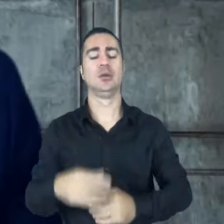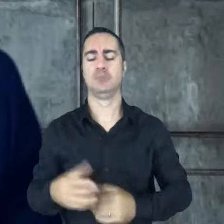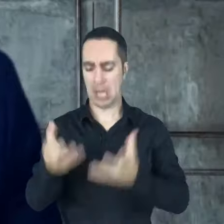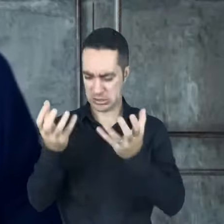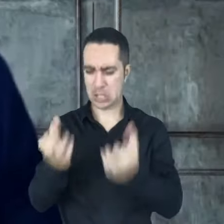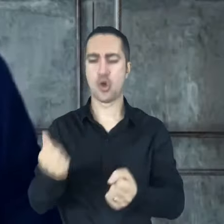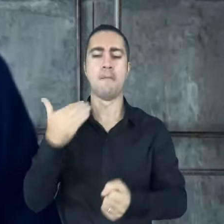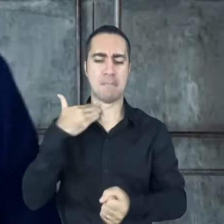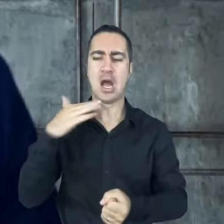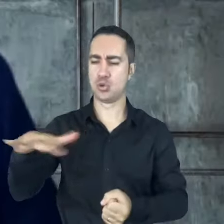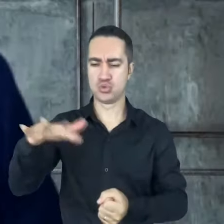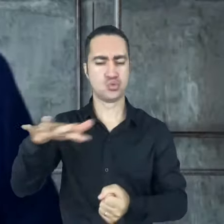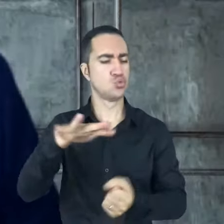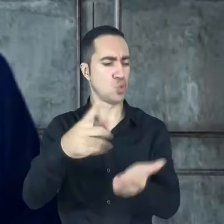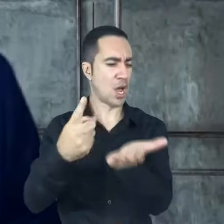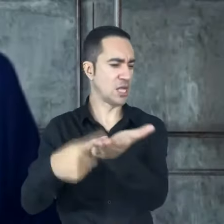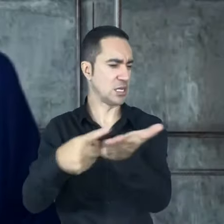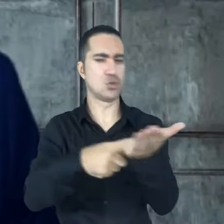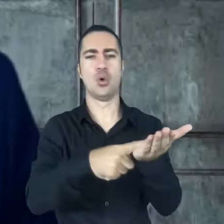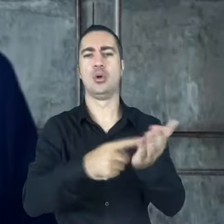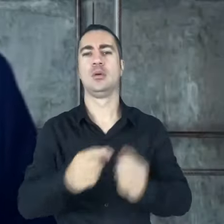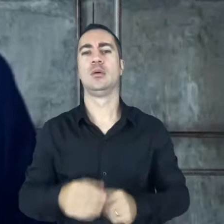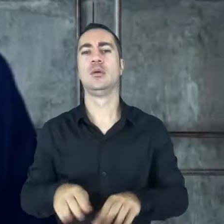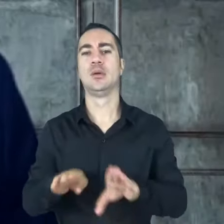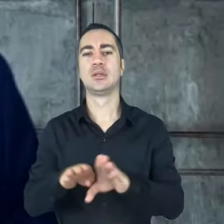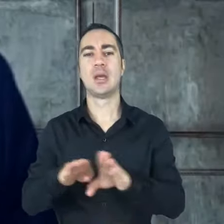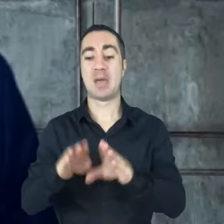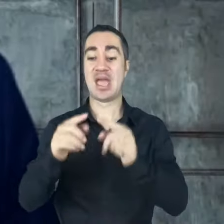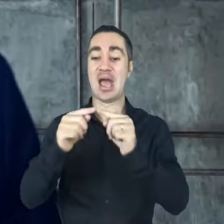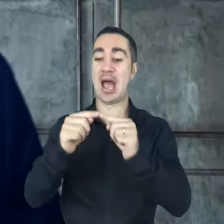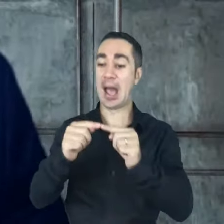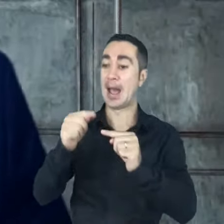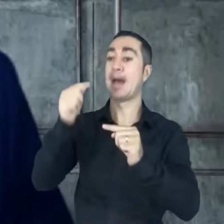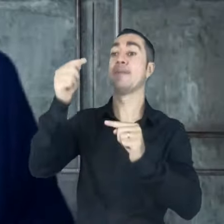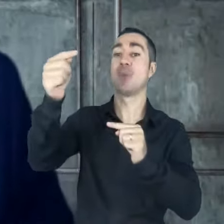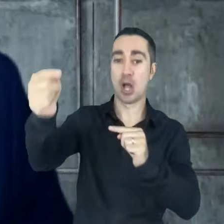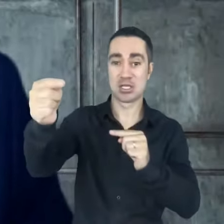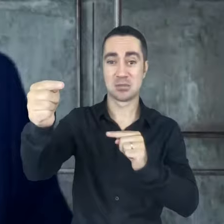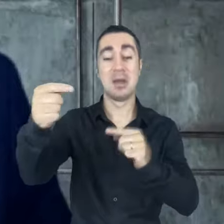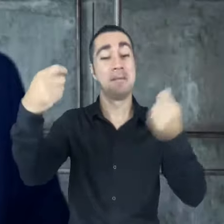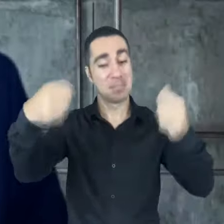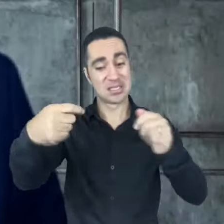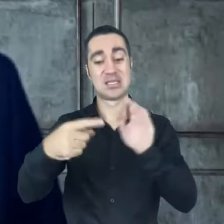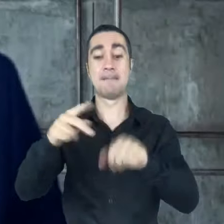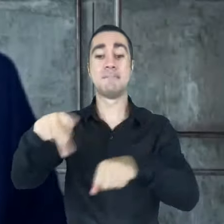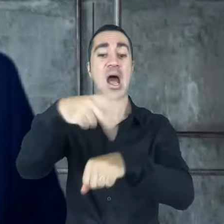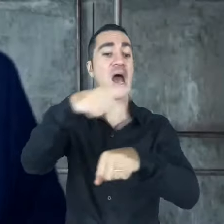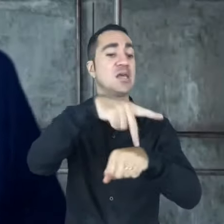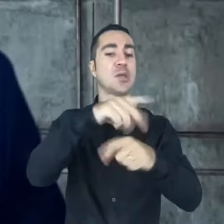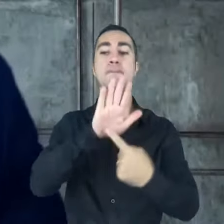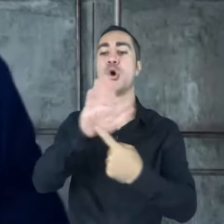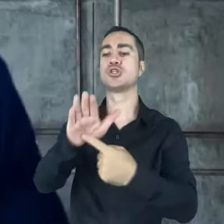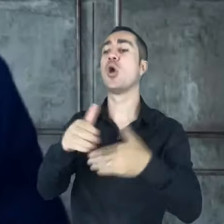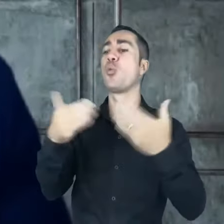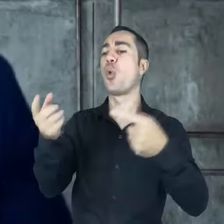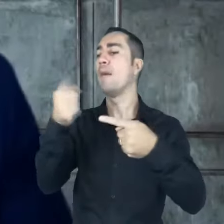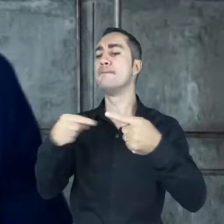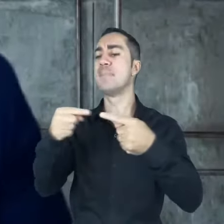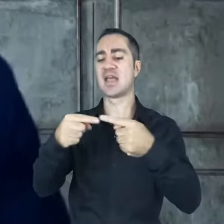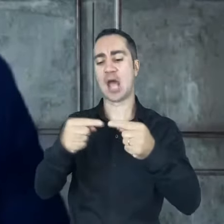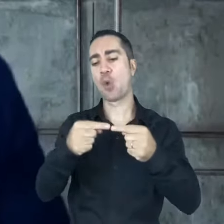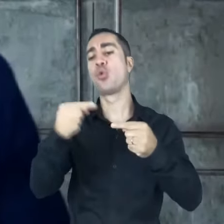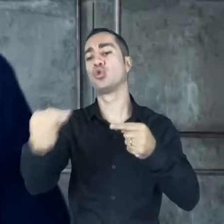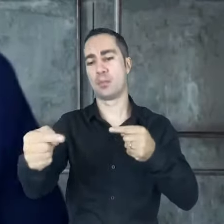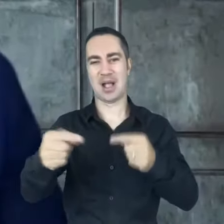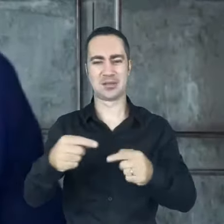ter, né, a próxima COP, os países têm que levar, então, suas metas de curto prazo, tá? Então, como